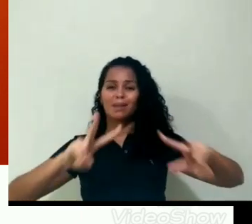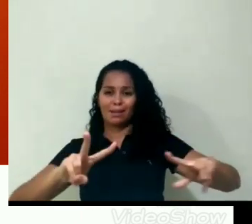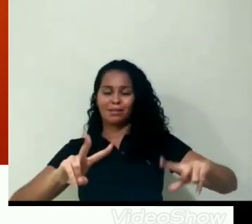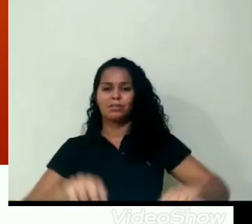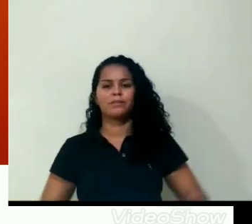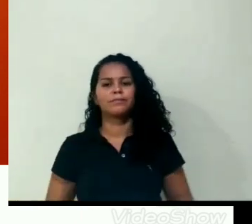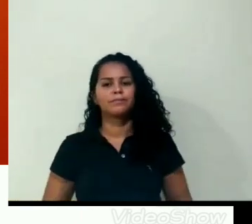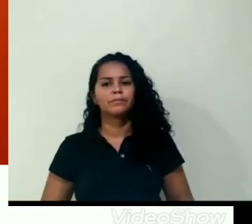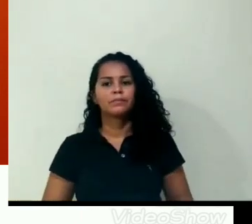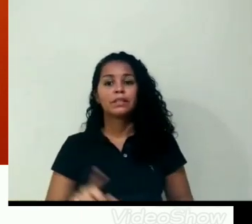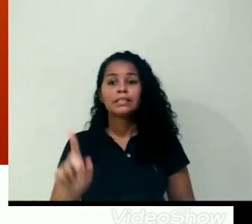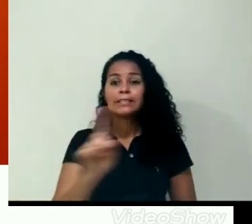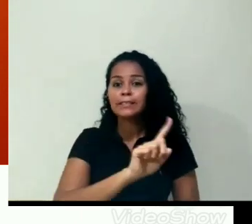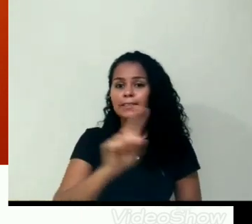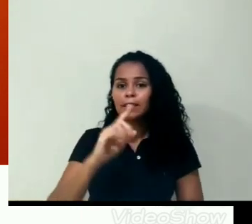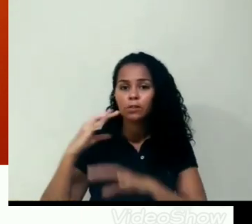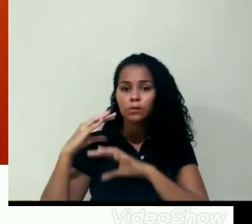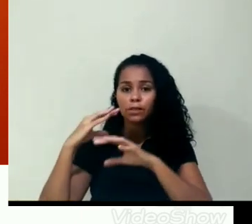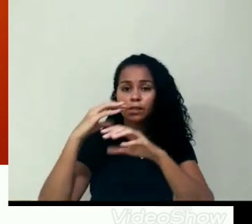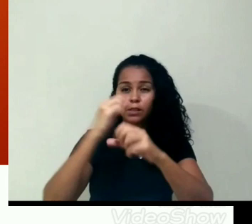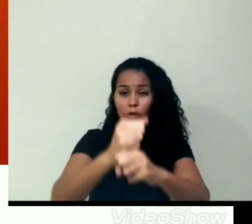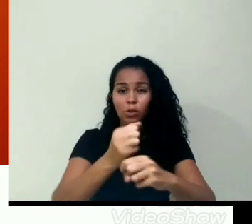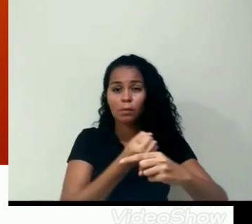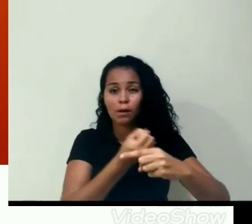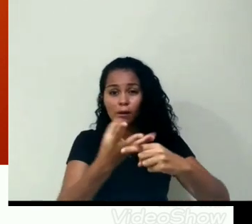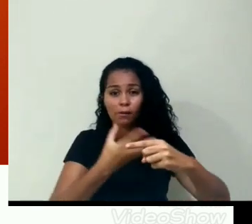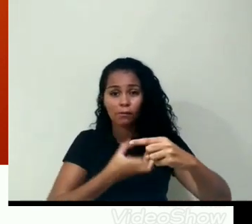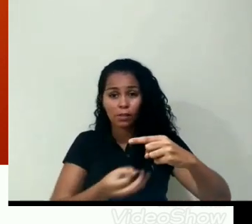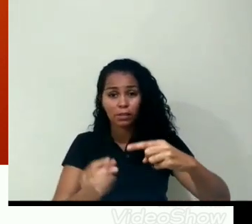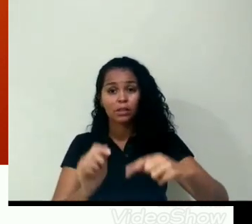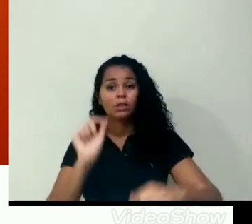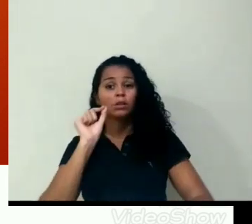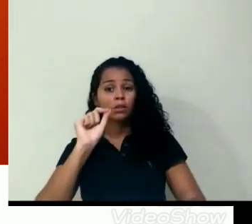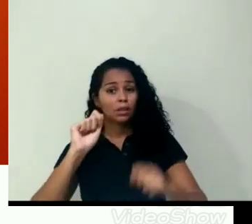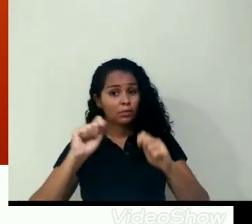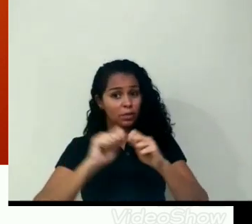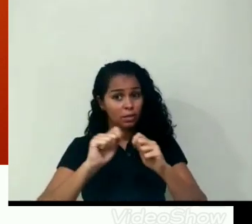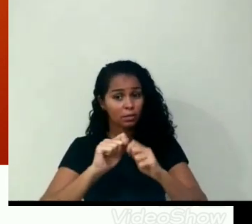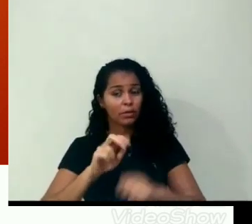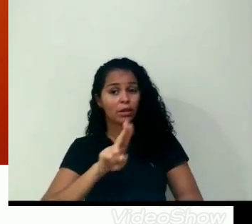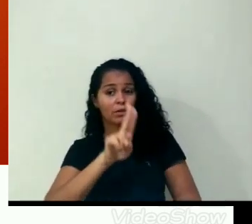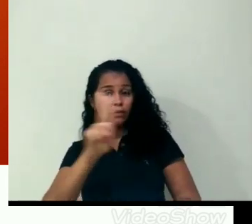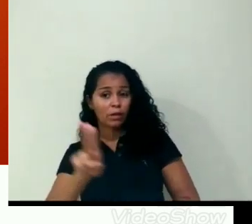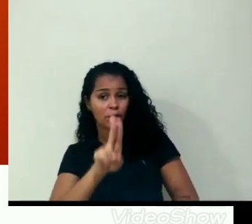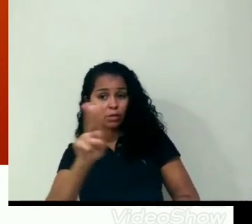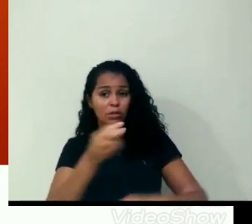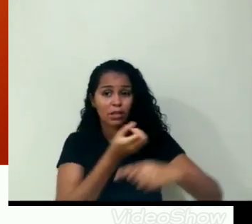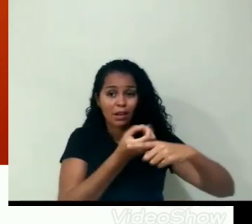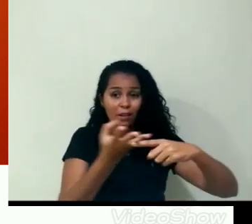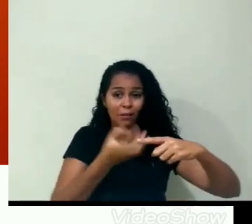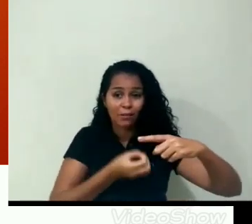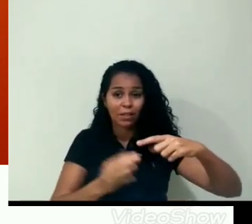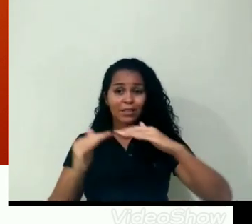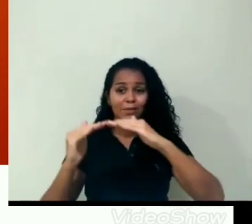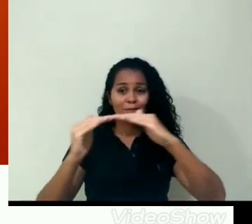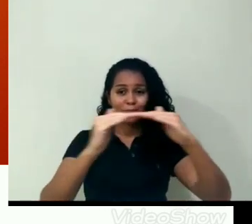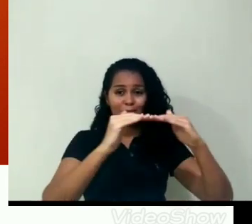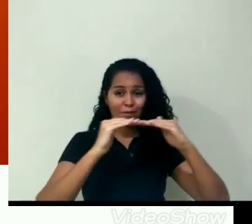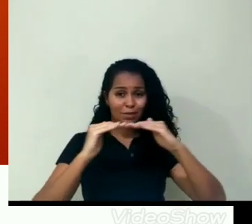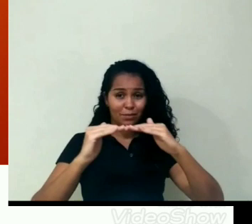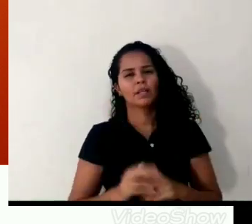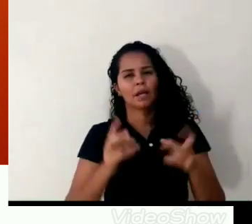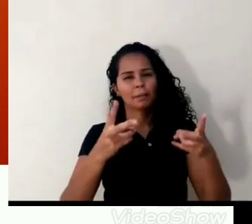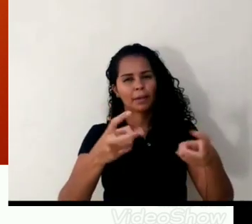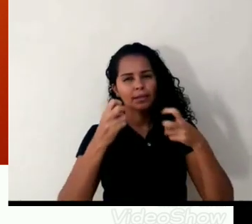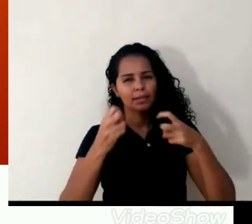frações equivalentes. Perceba que o 3 quartos, que tem numerador igual a 3 e denominador igual a 4, se